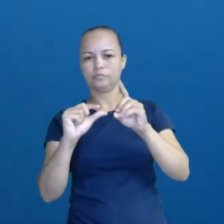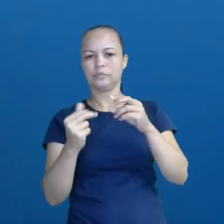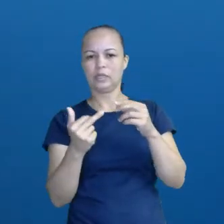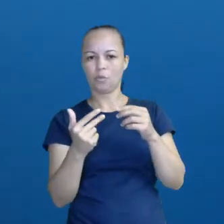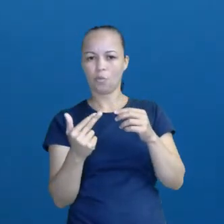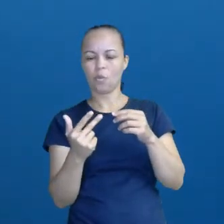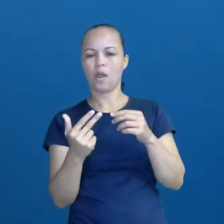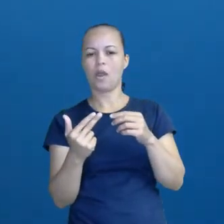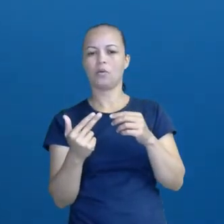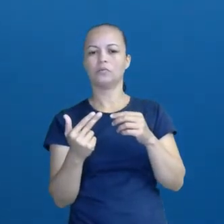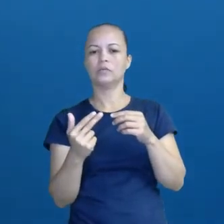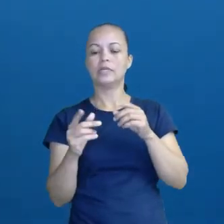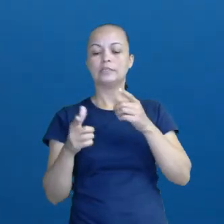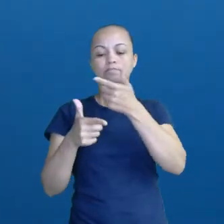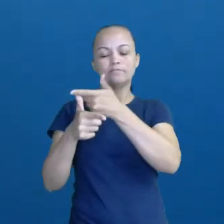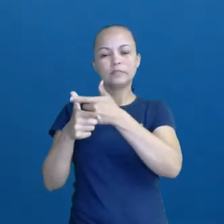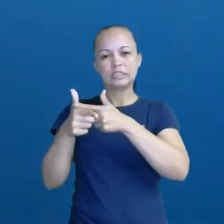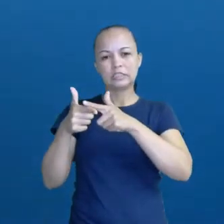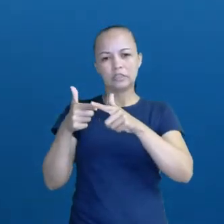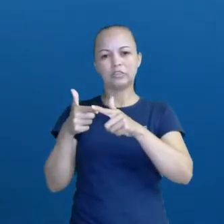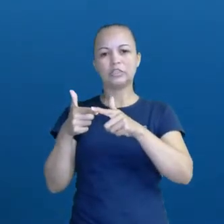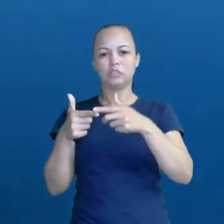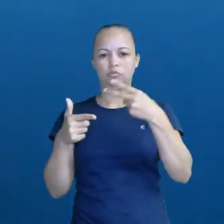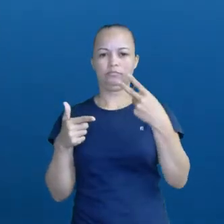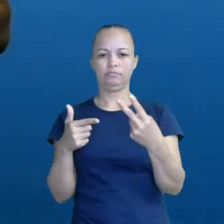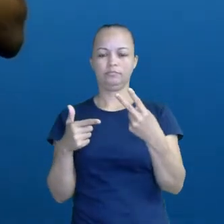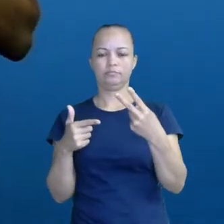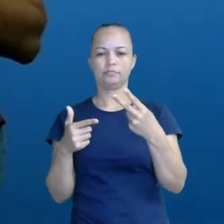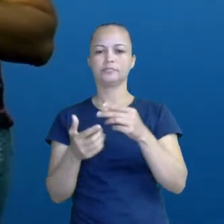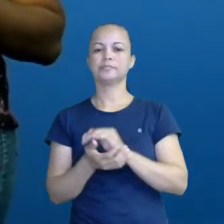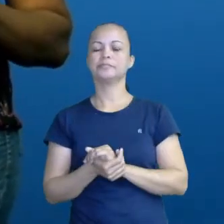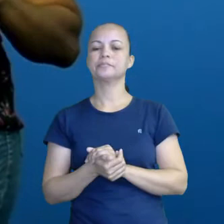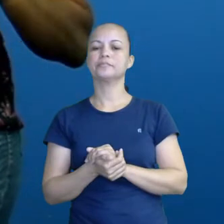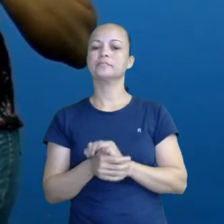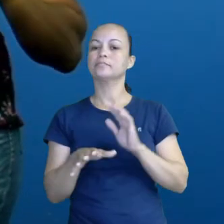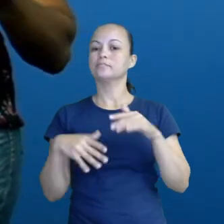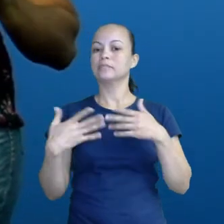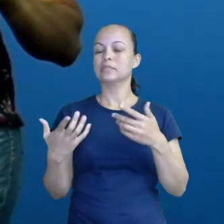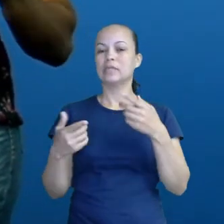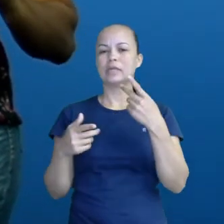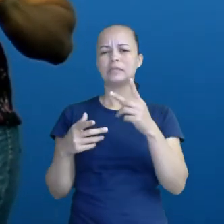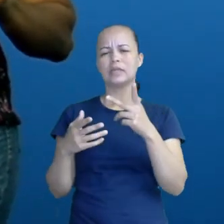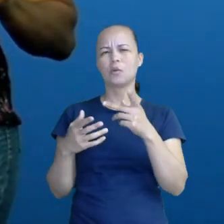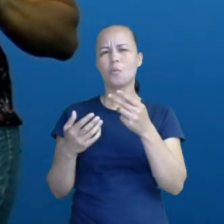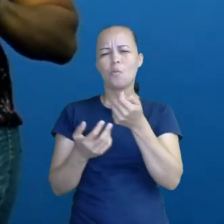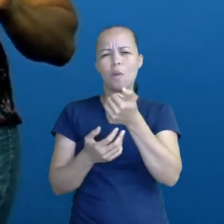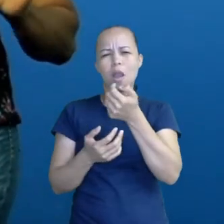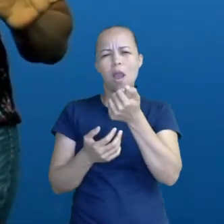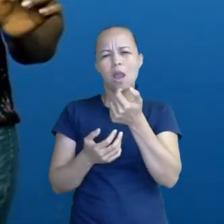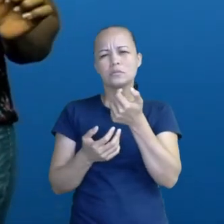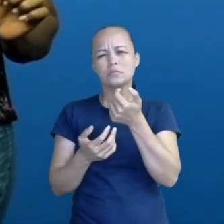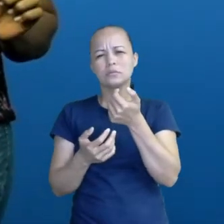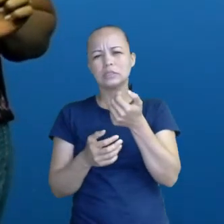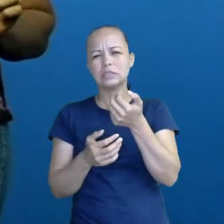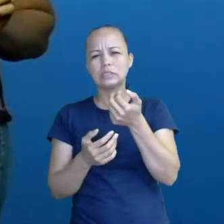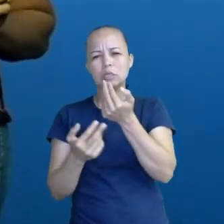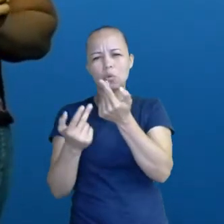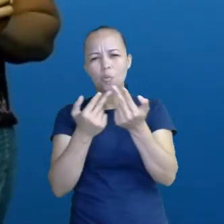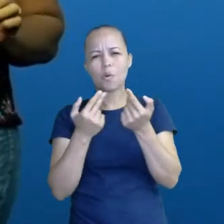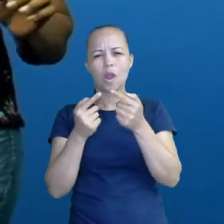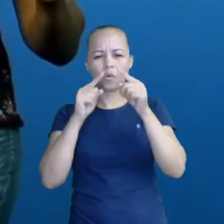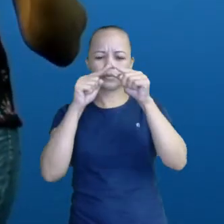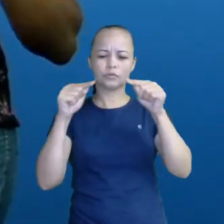né vai ser dividido por dois Esse aí é quase igual um pouco do